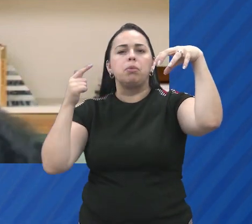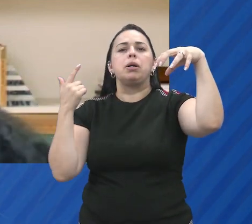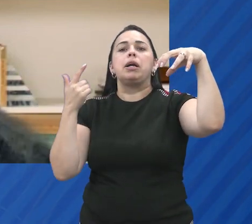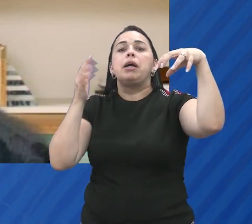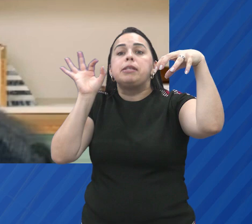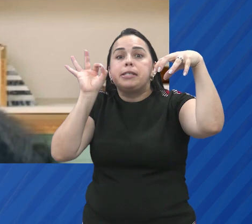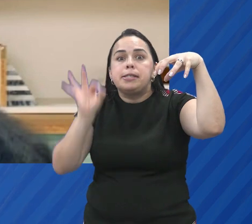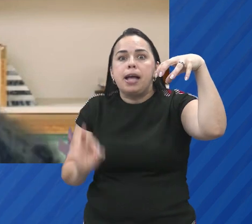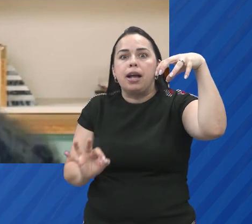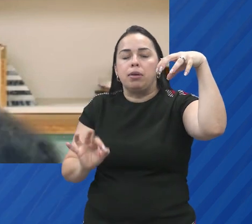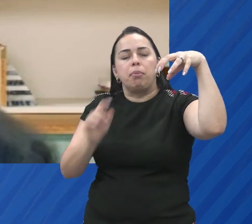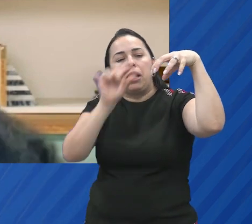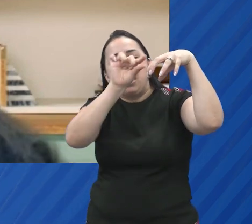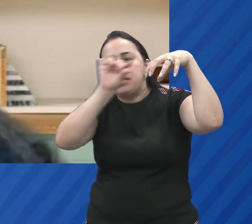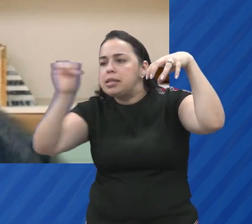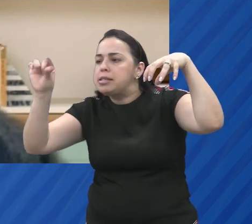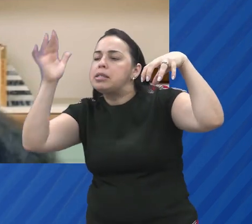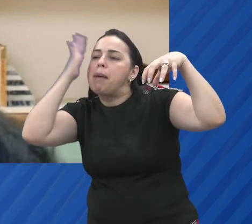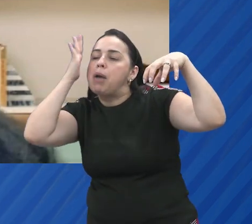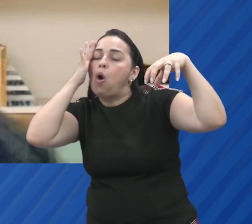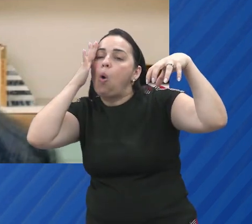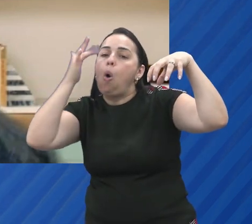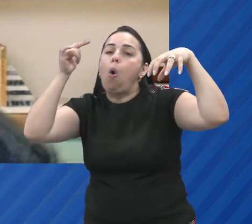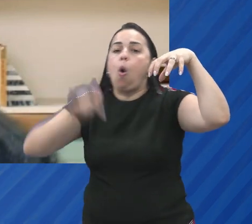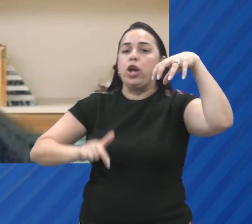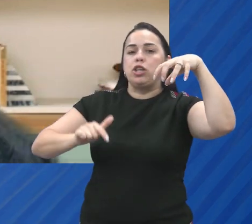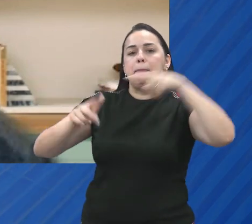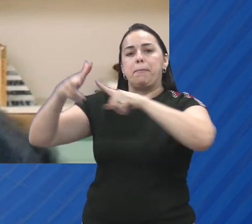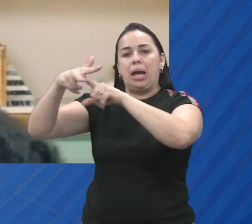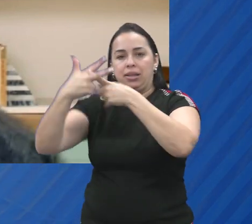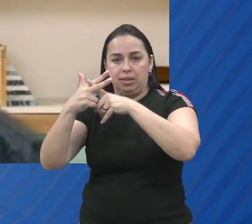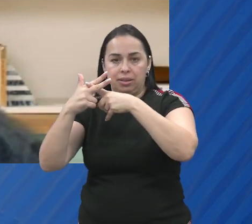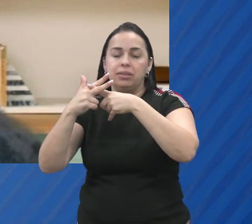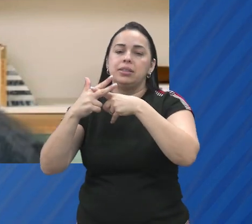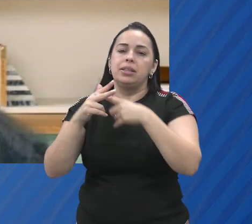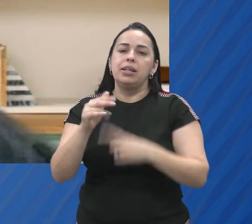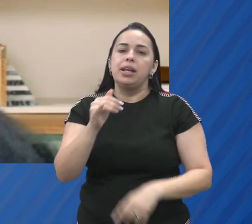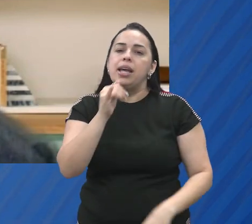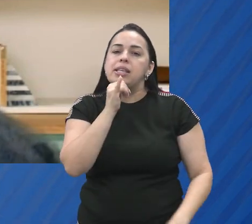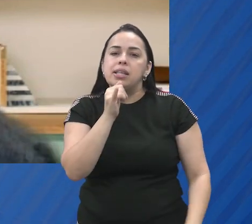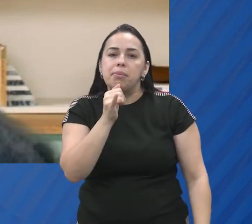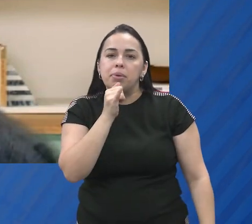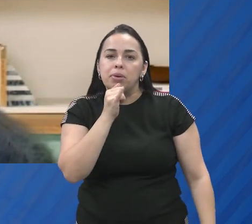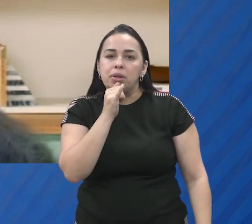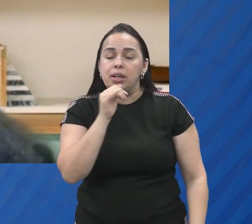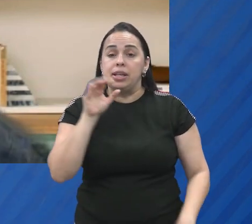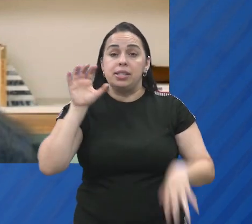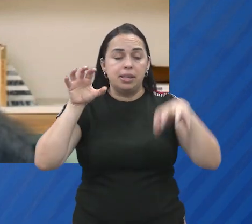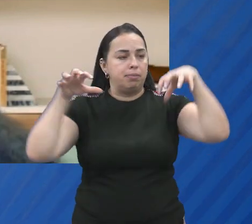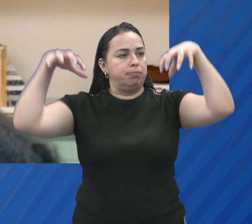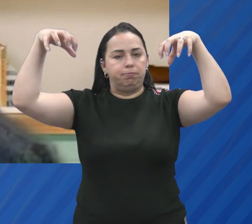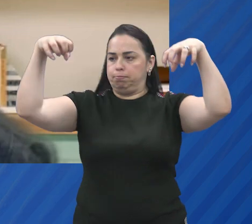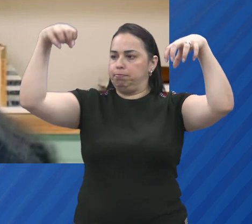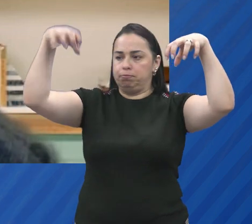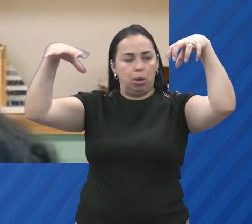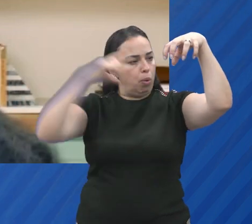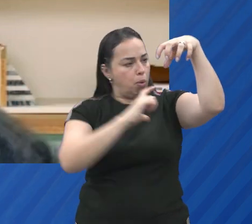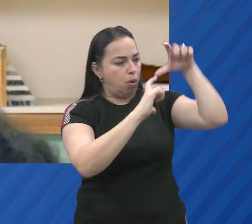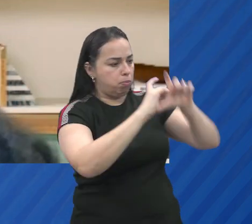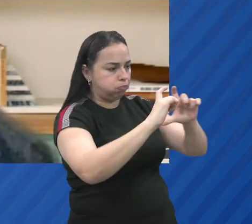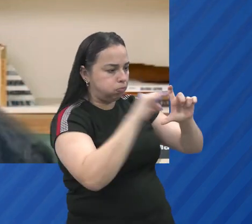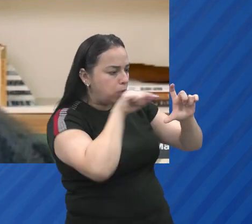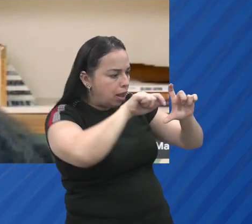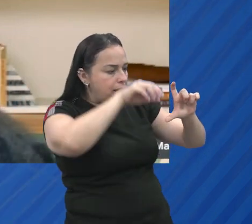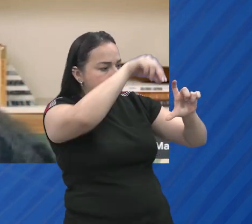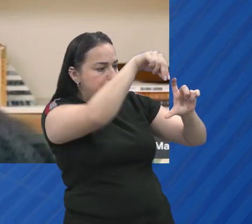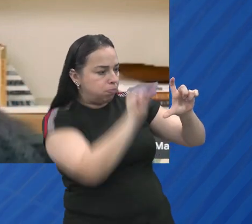referidos circuitos necessários à manutenção. Então, quando você tem ali separadamente os circuitos,